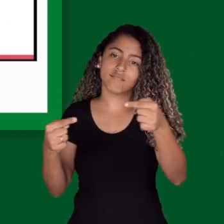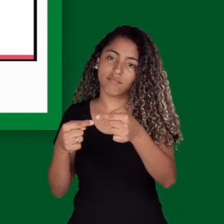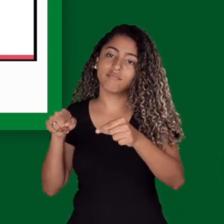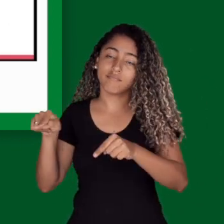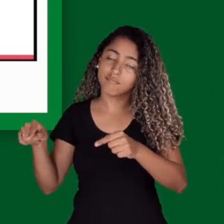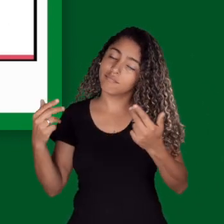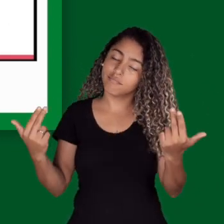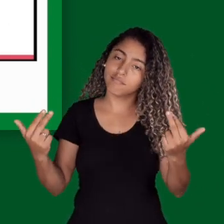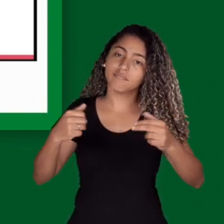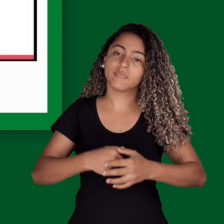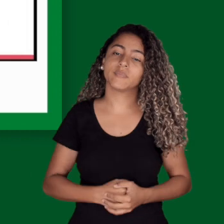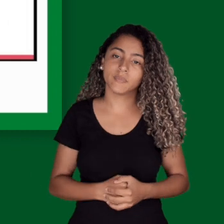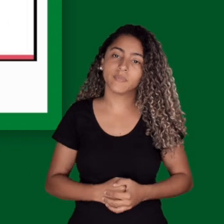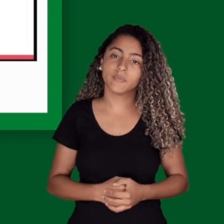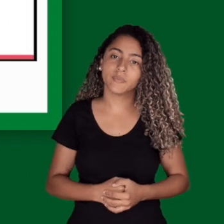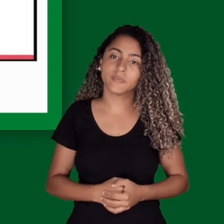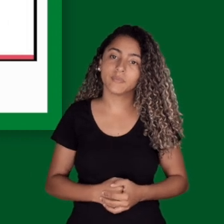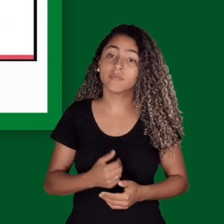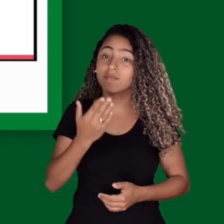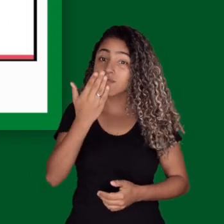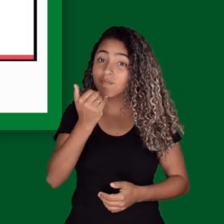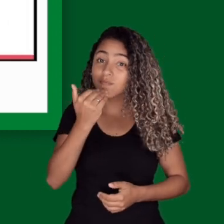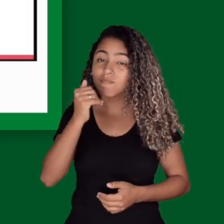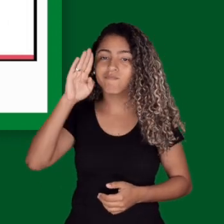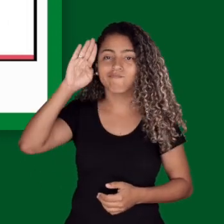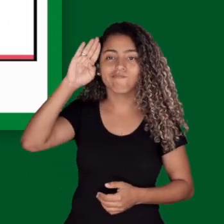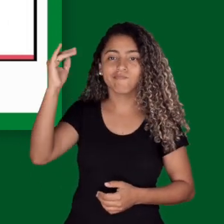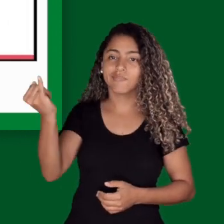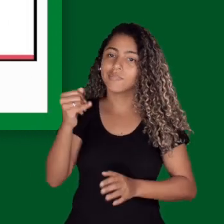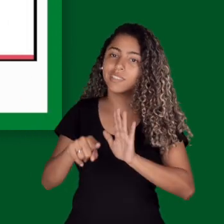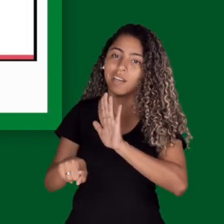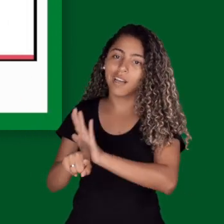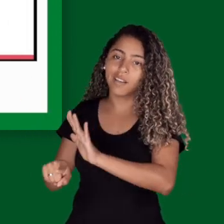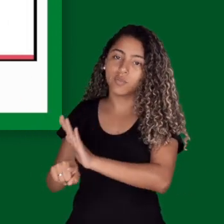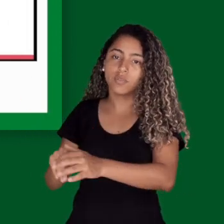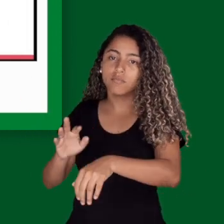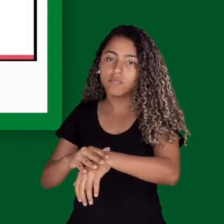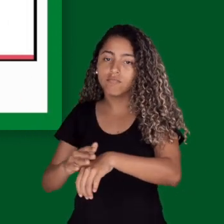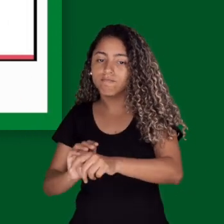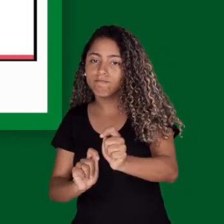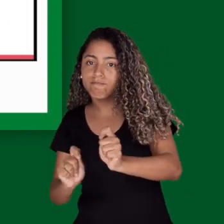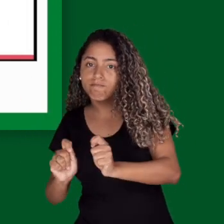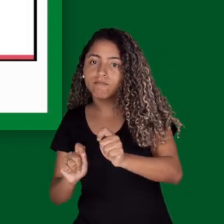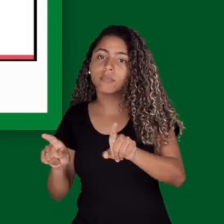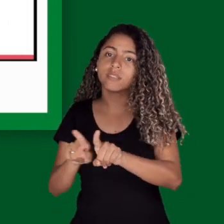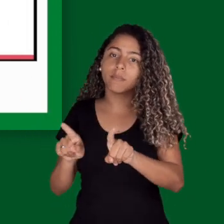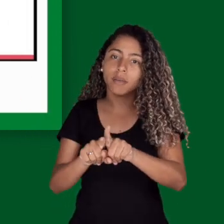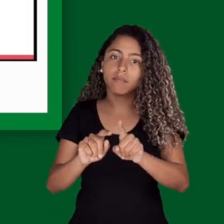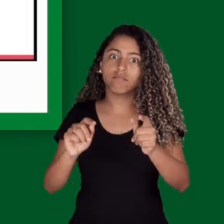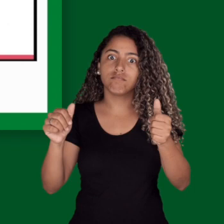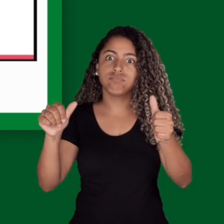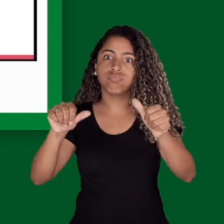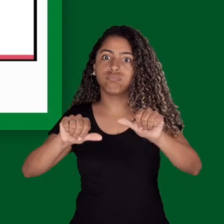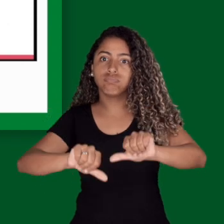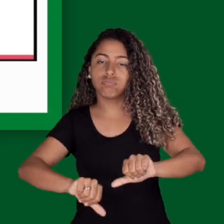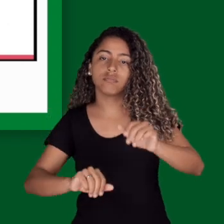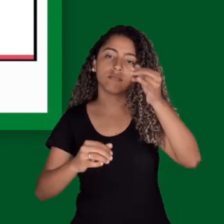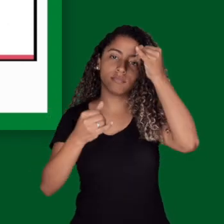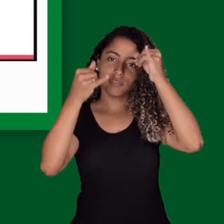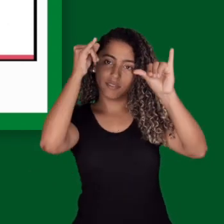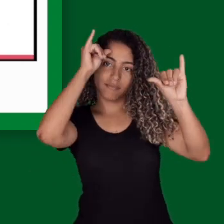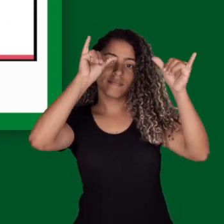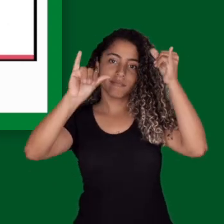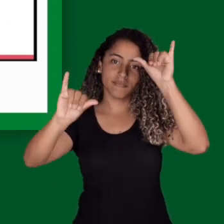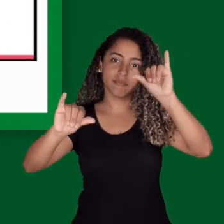geral. E a alimentação, ela é parte fundamental para o gerenciamento da doença e também para a prevenção de